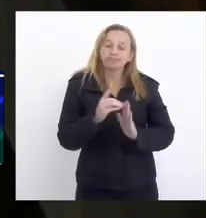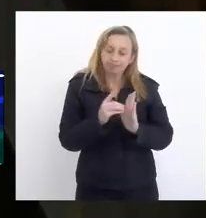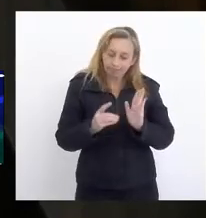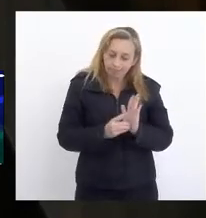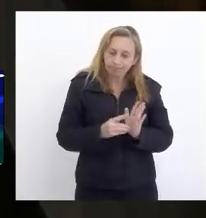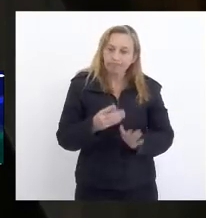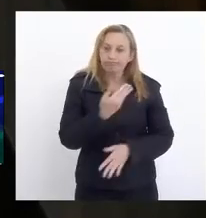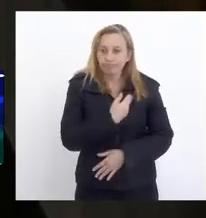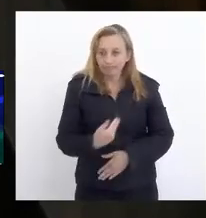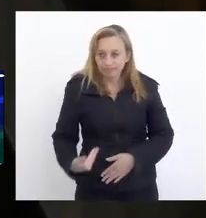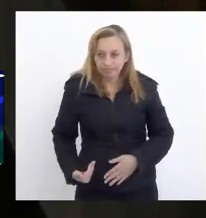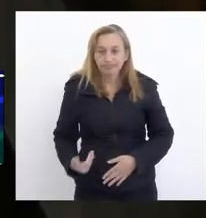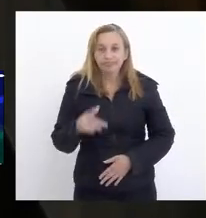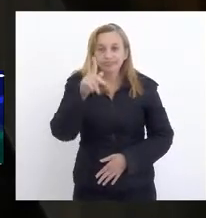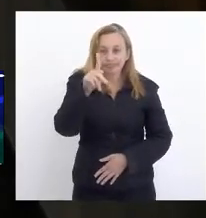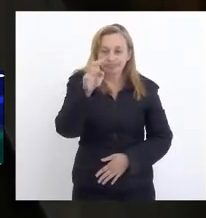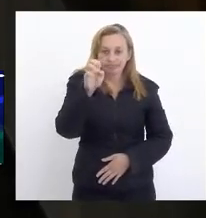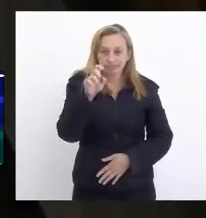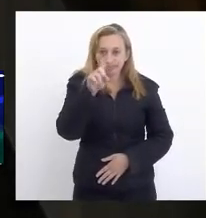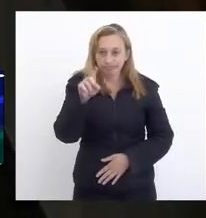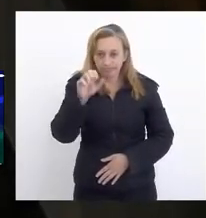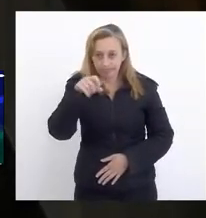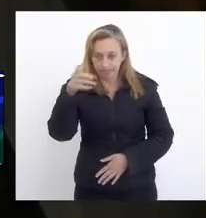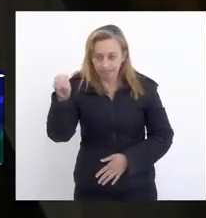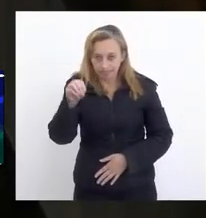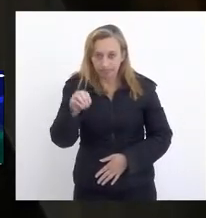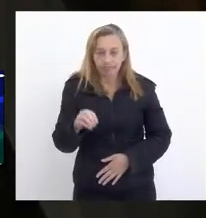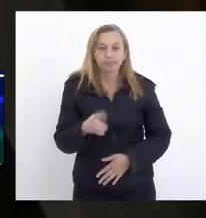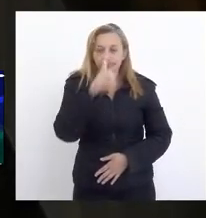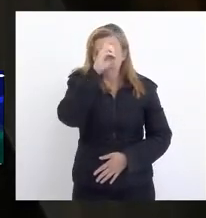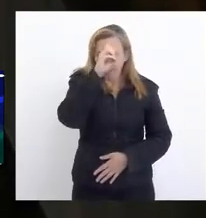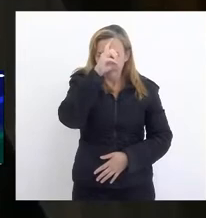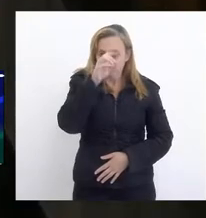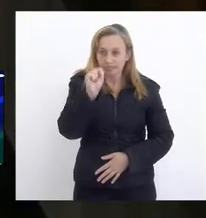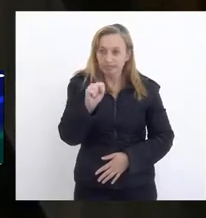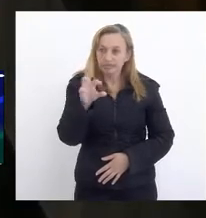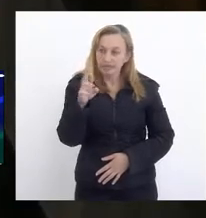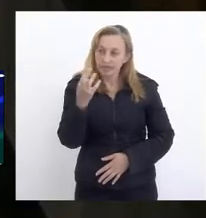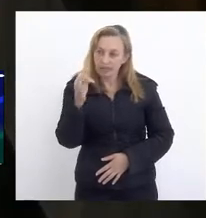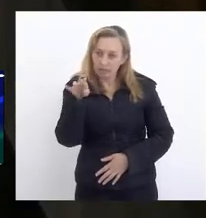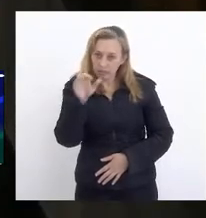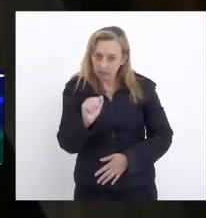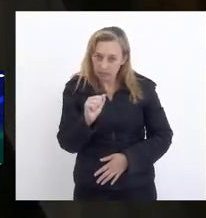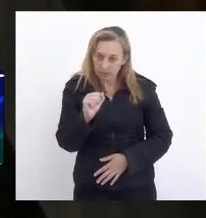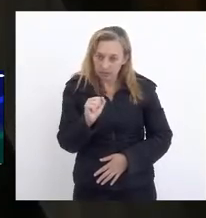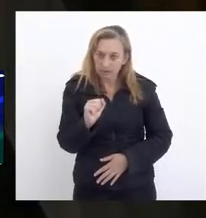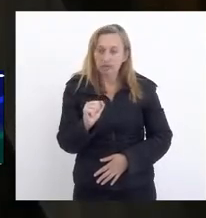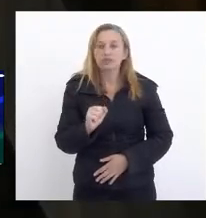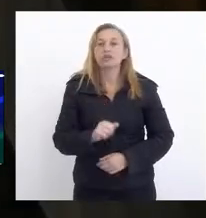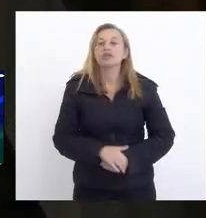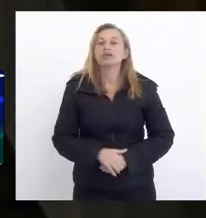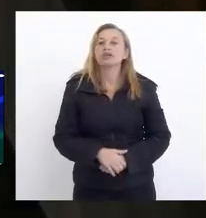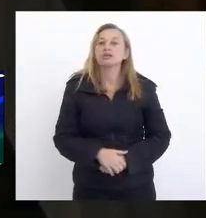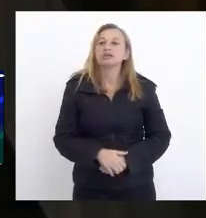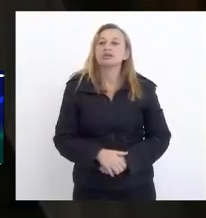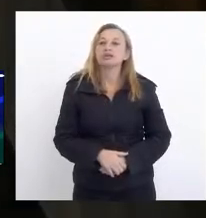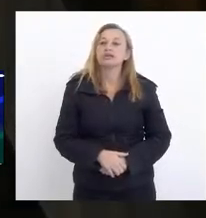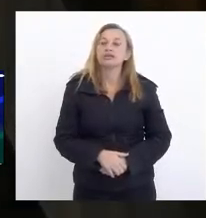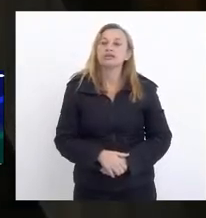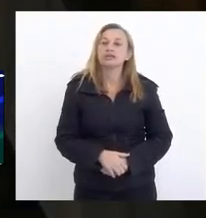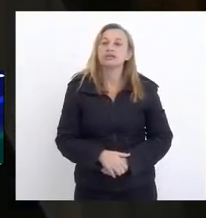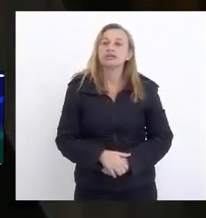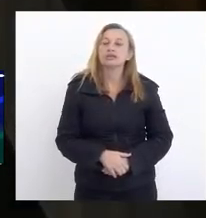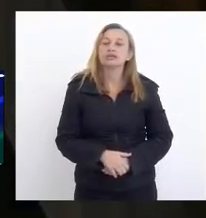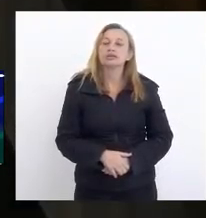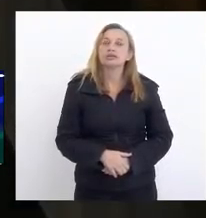do governador Pezão. O Hospital de Saracuruna, hoje Adão Pereira Nunes,